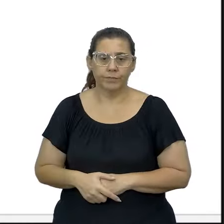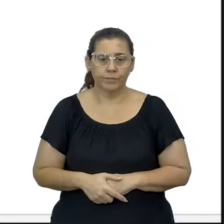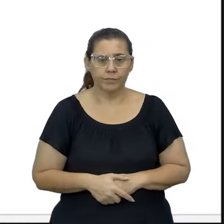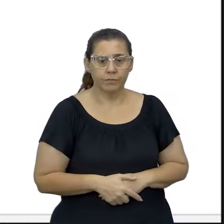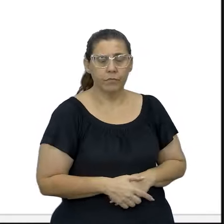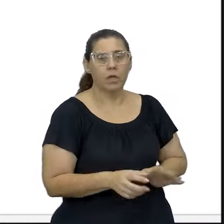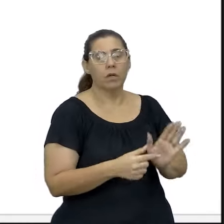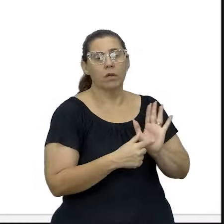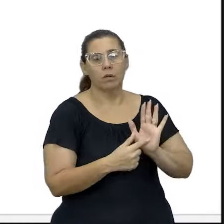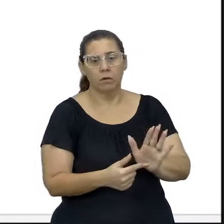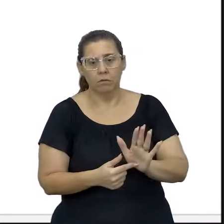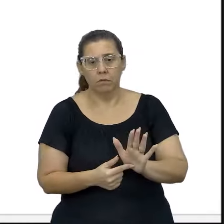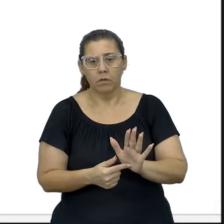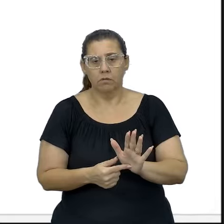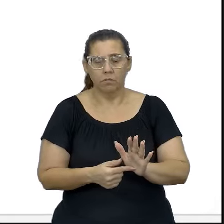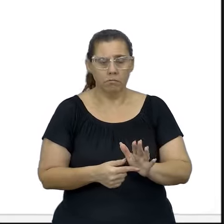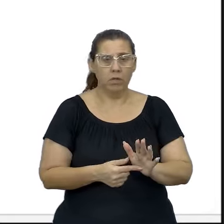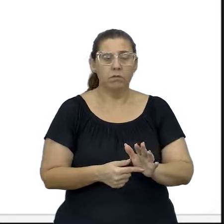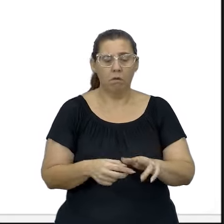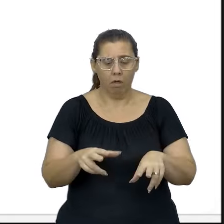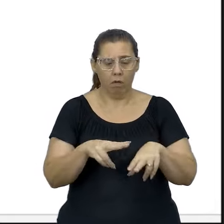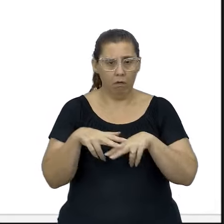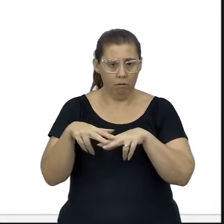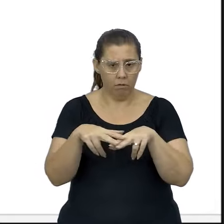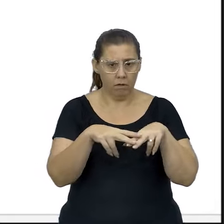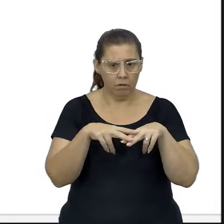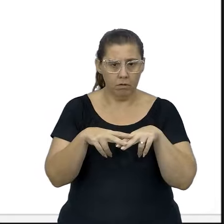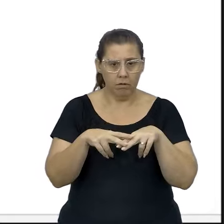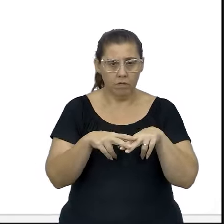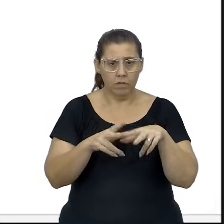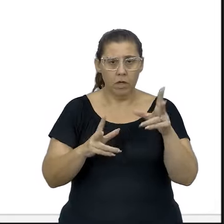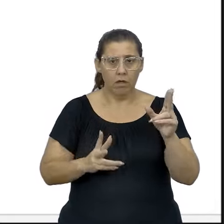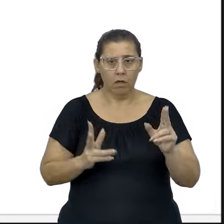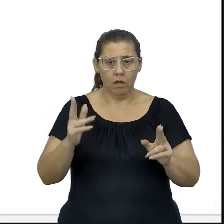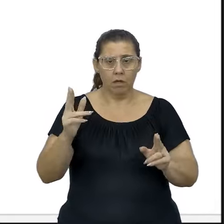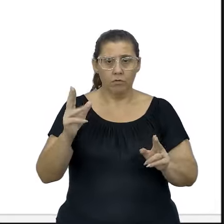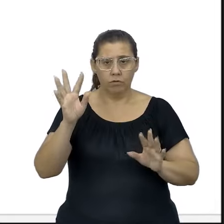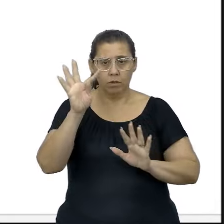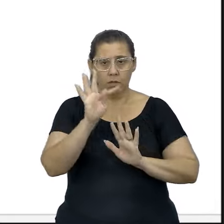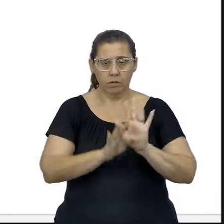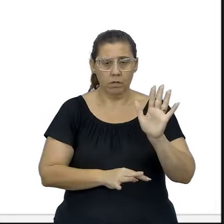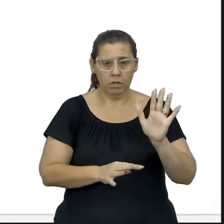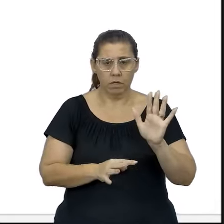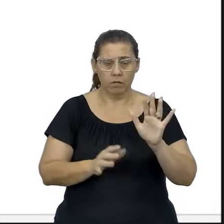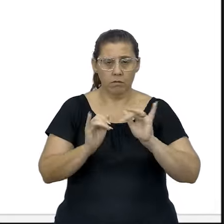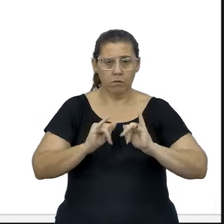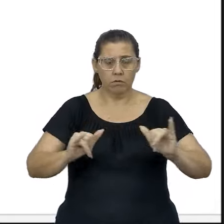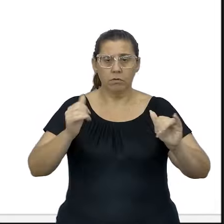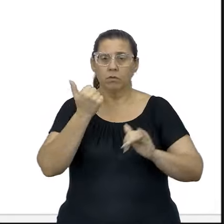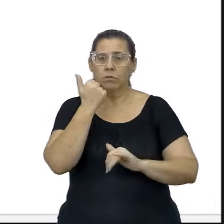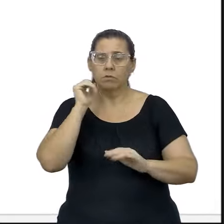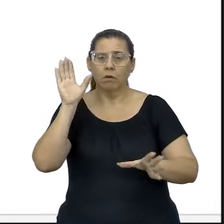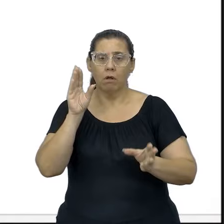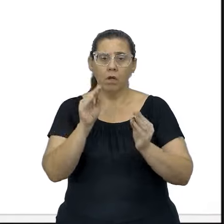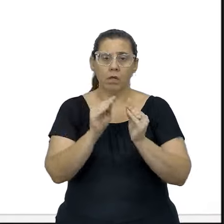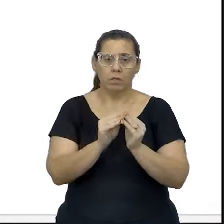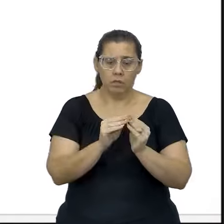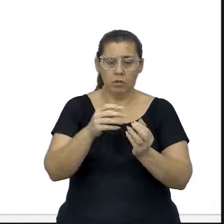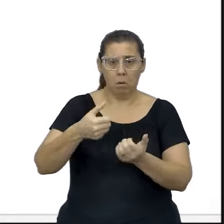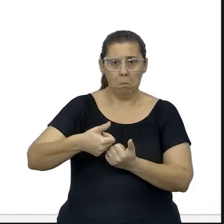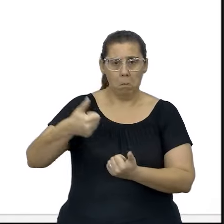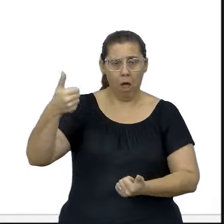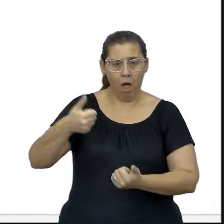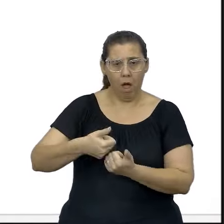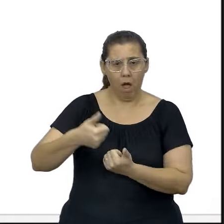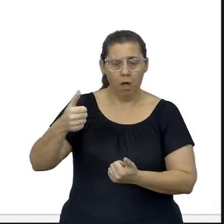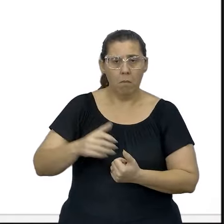ela traz o quê? A questão da revisão, revisar e editar textos de divulgação científica, resumos, mapas